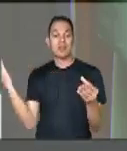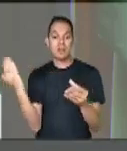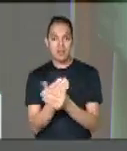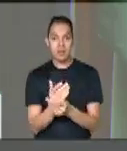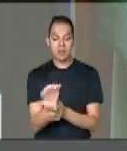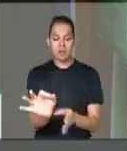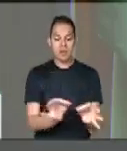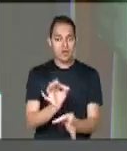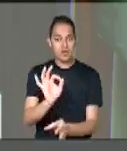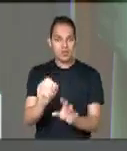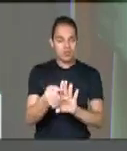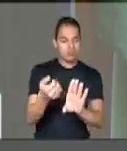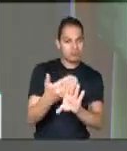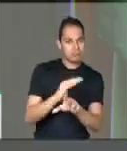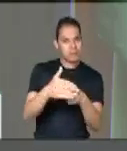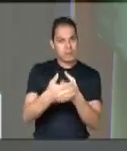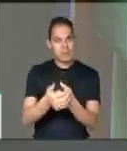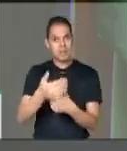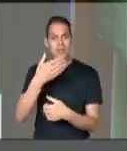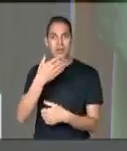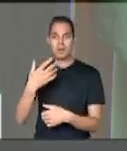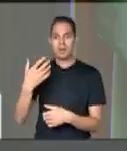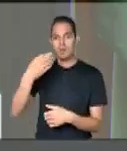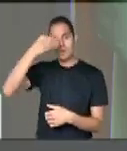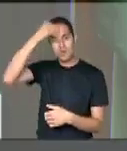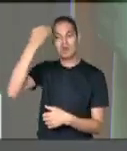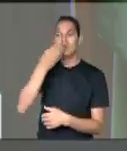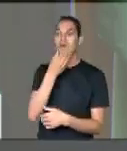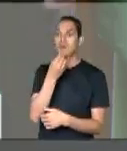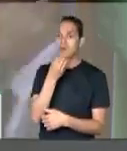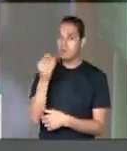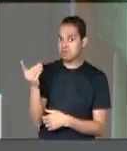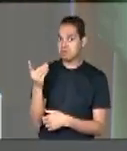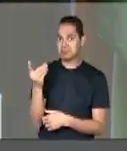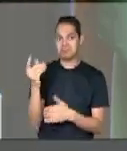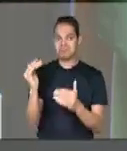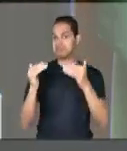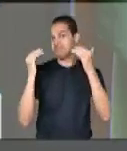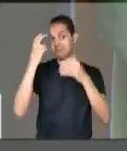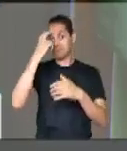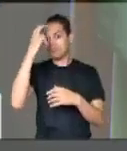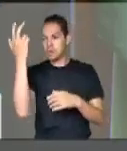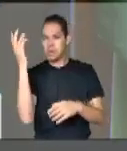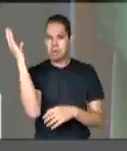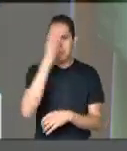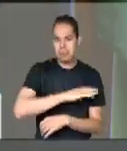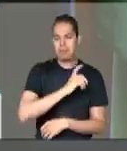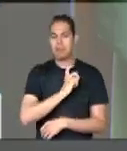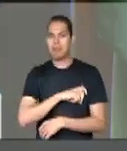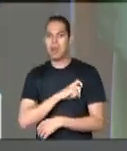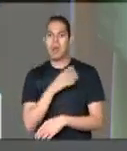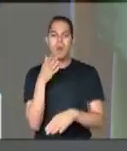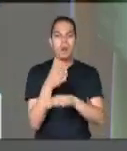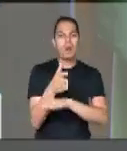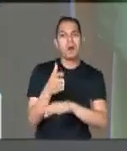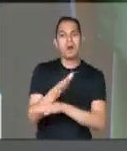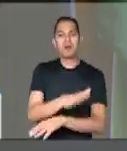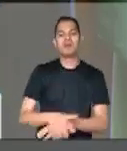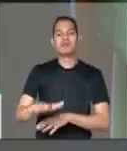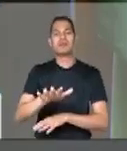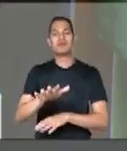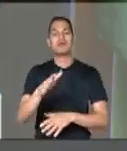você, o seu sobrinho, mais uma vez, esse gênio do mal que ocupa aí os espaços públicos no Estado do Tocantins.